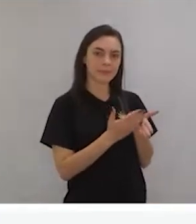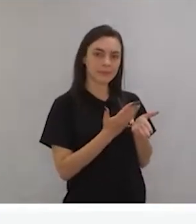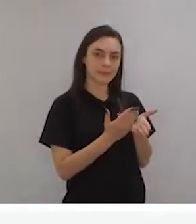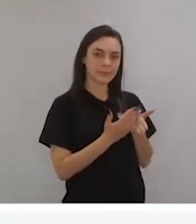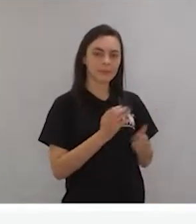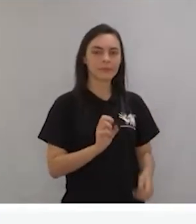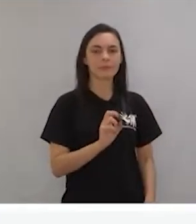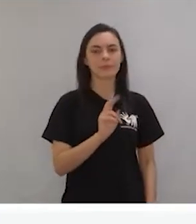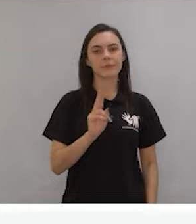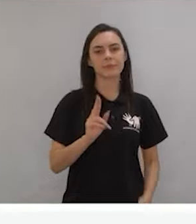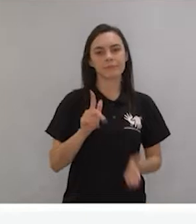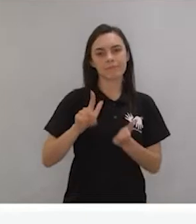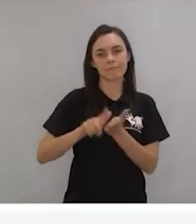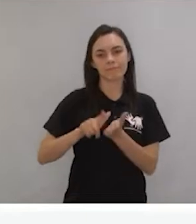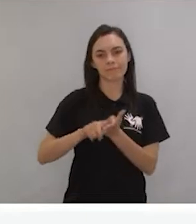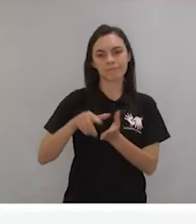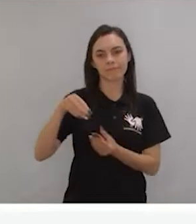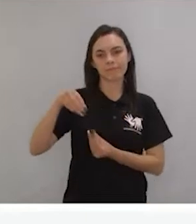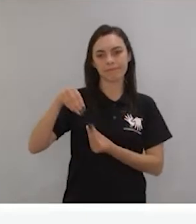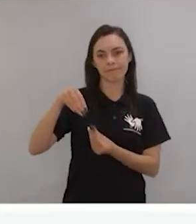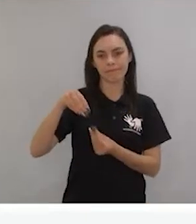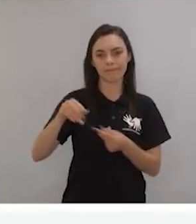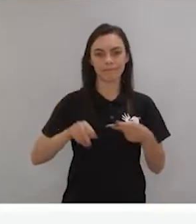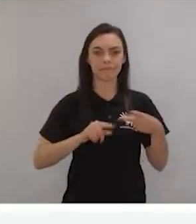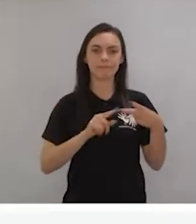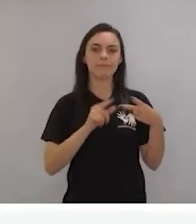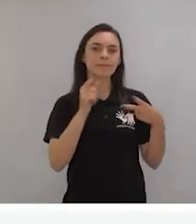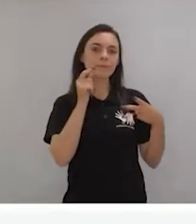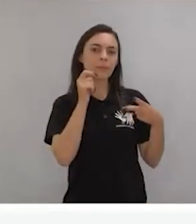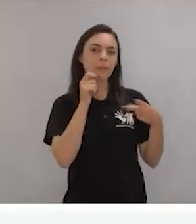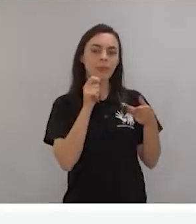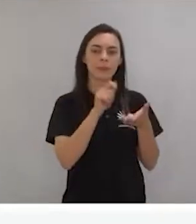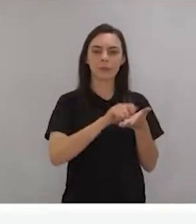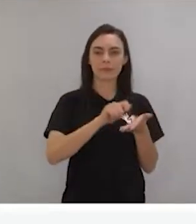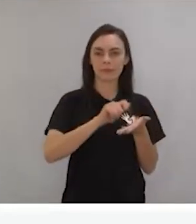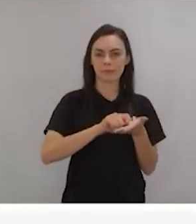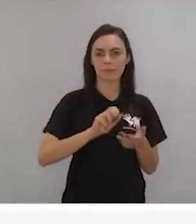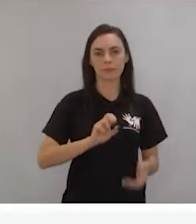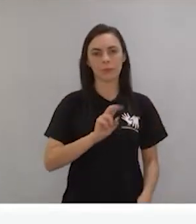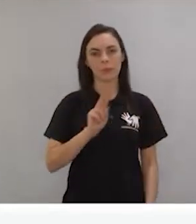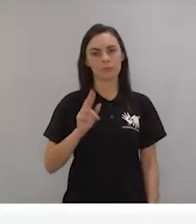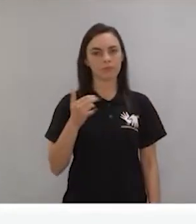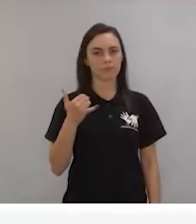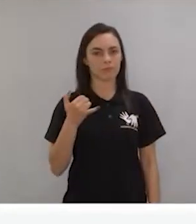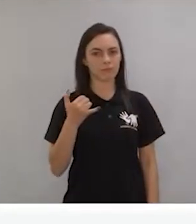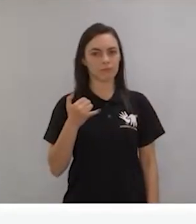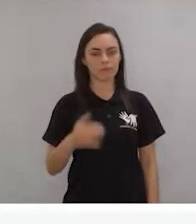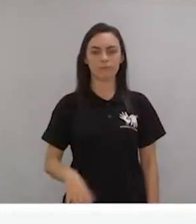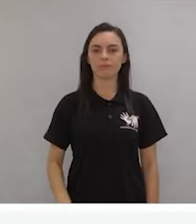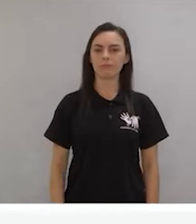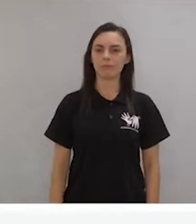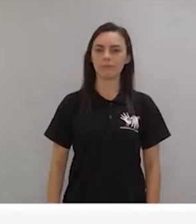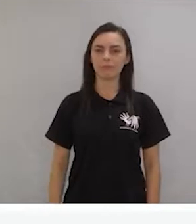Caderno ou folha de sulfite, lápis preto ou caneta, o que vocês tiverem em